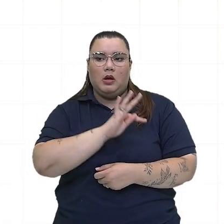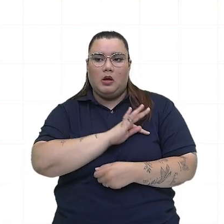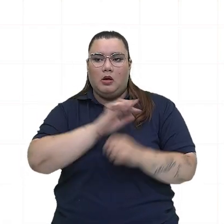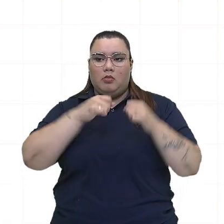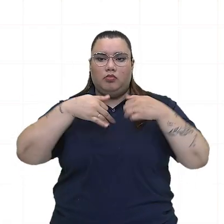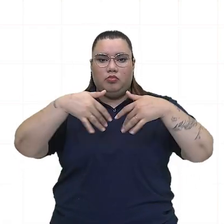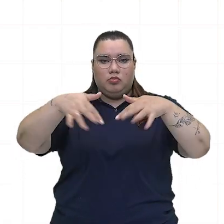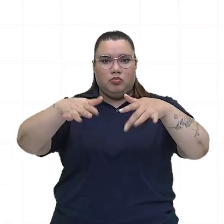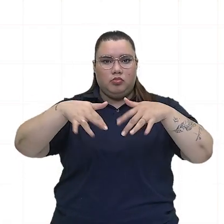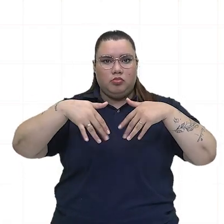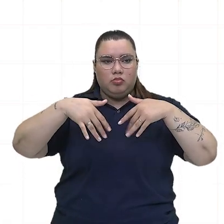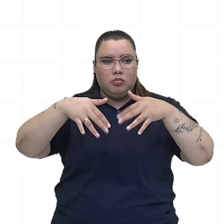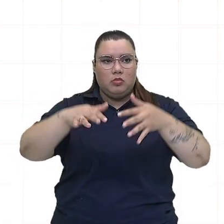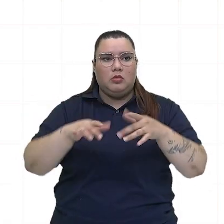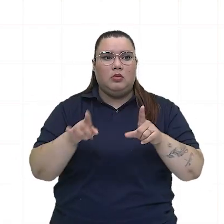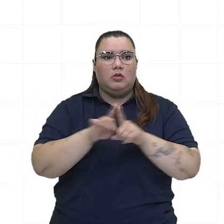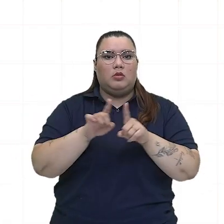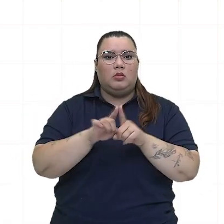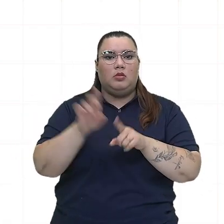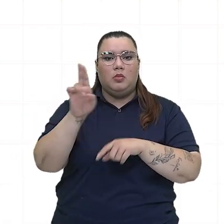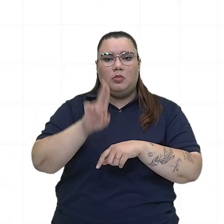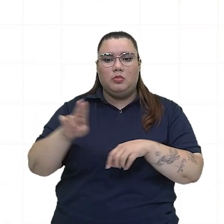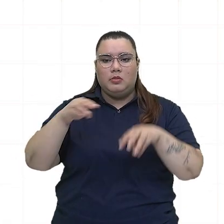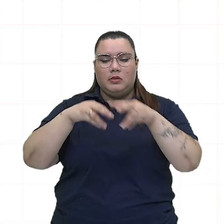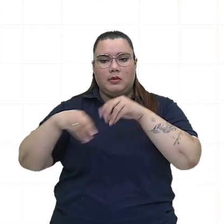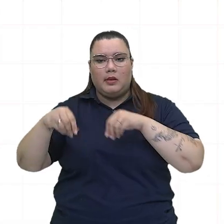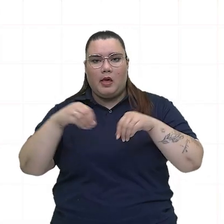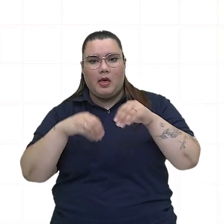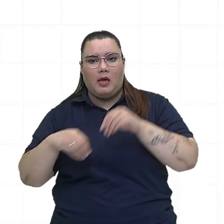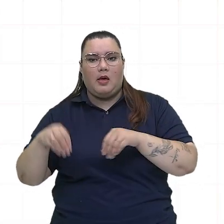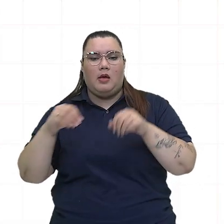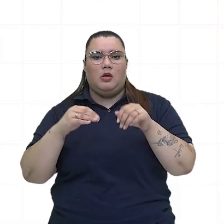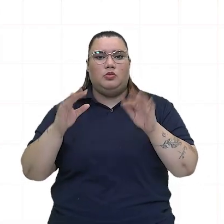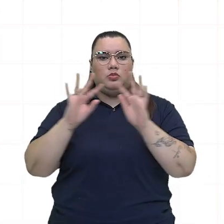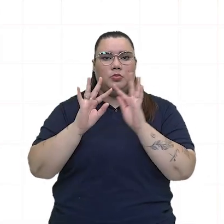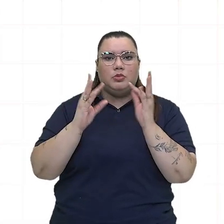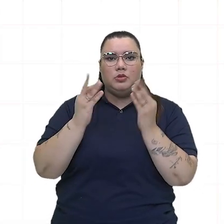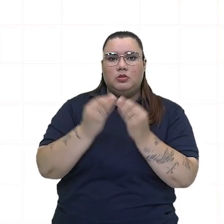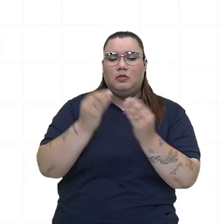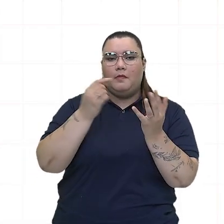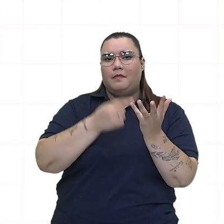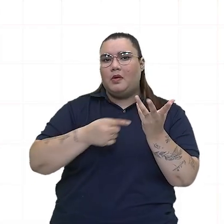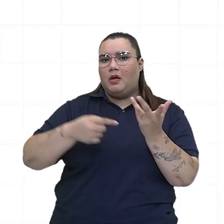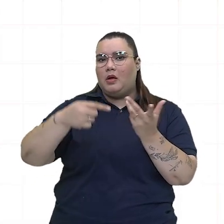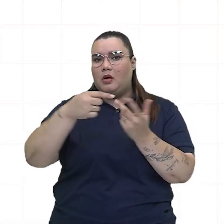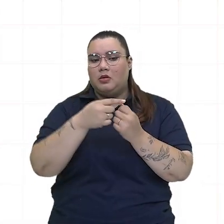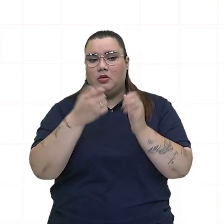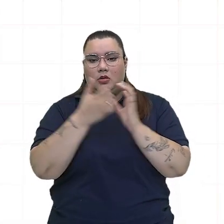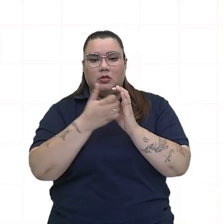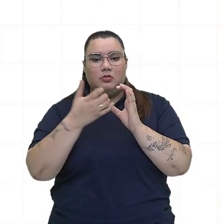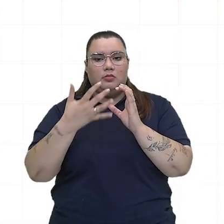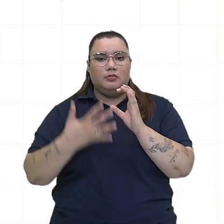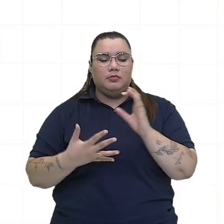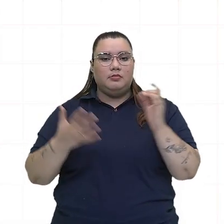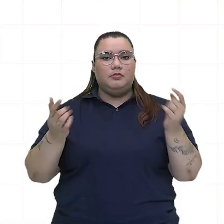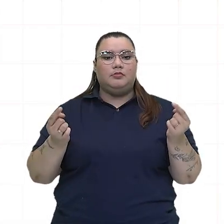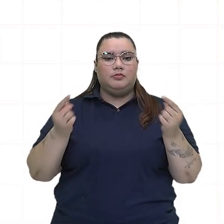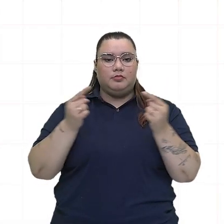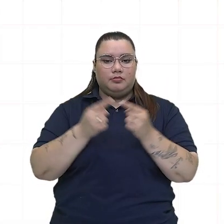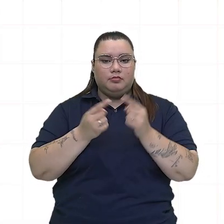irrigação, né, onde vai se utilizar adubos, fertilizantes, agrotóxicos, uma série